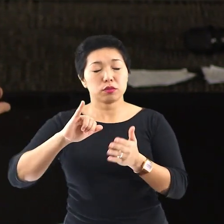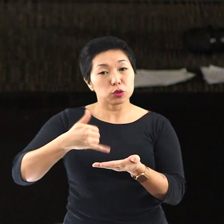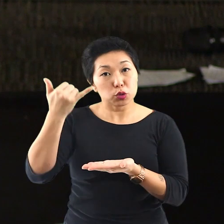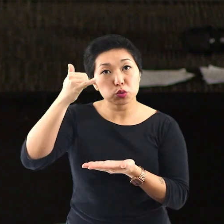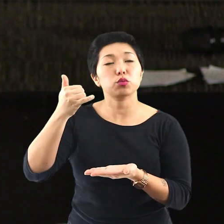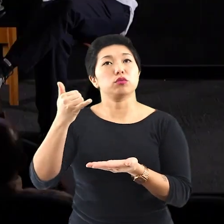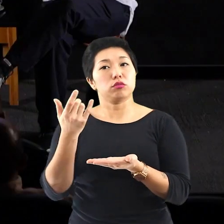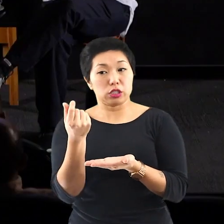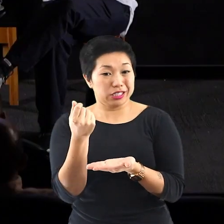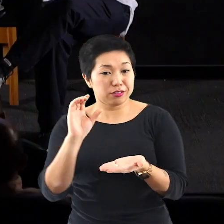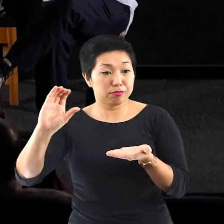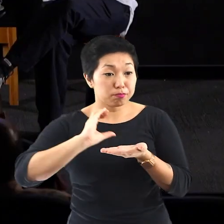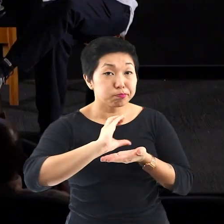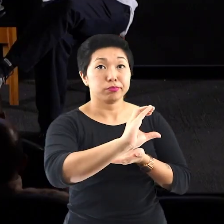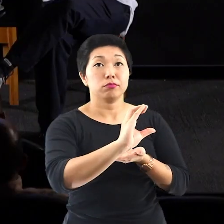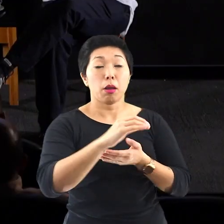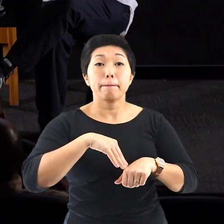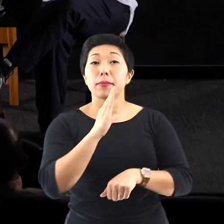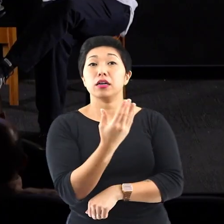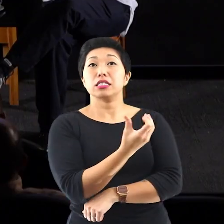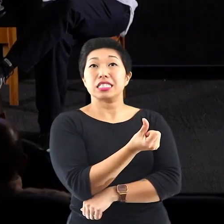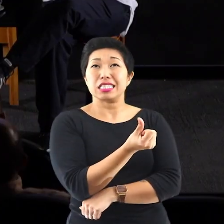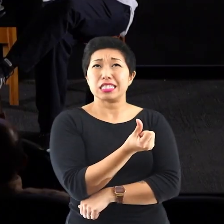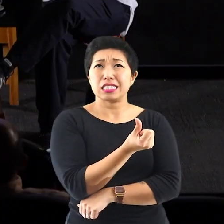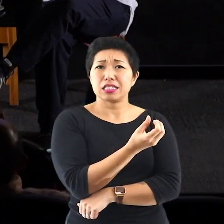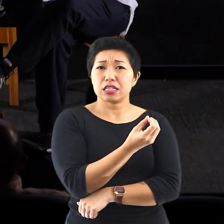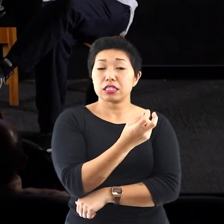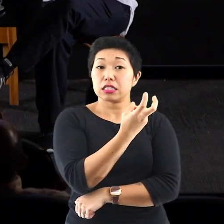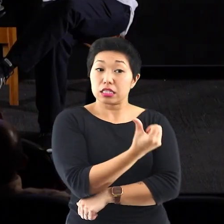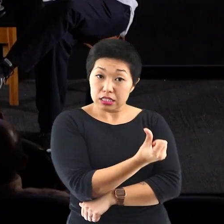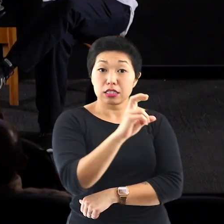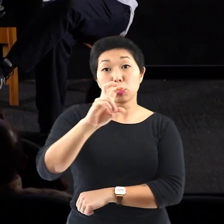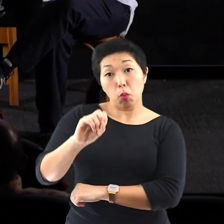fiscais e creditícios, tem um valor de mais de